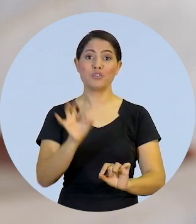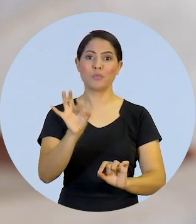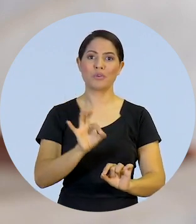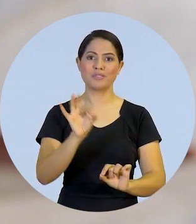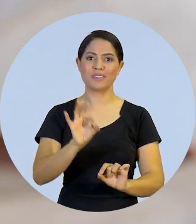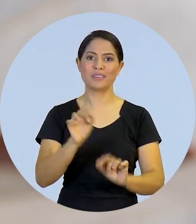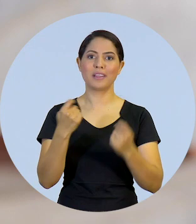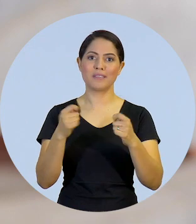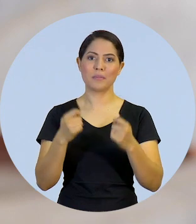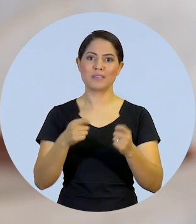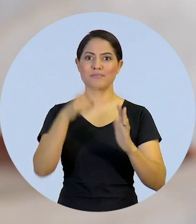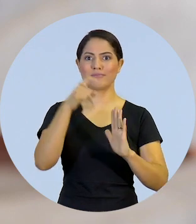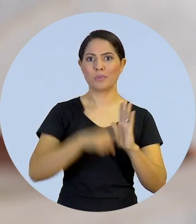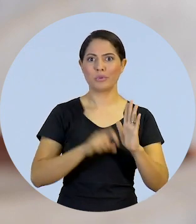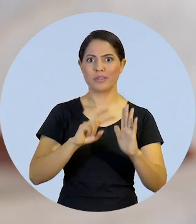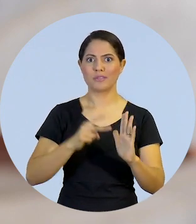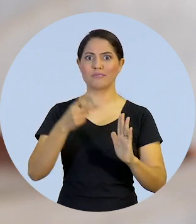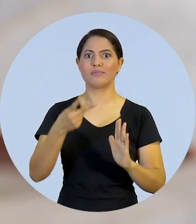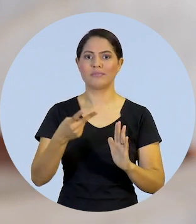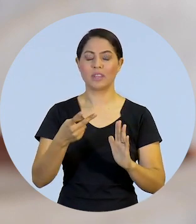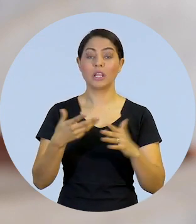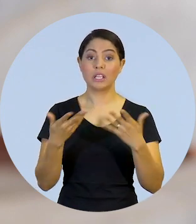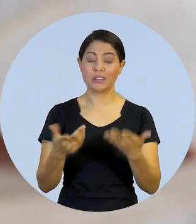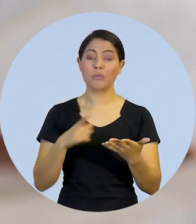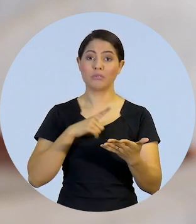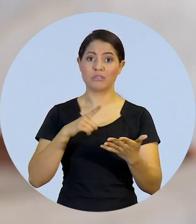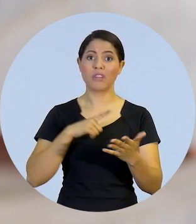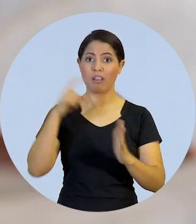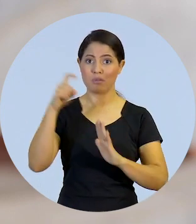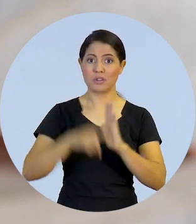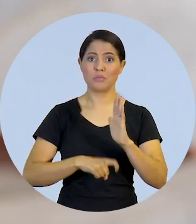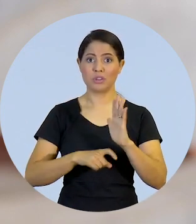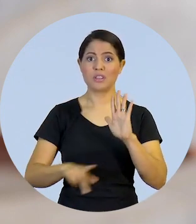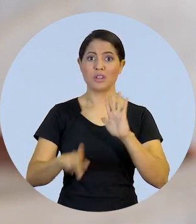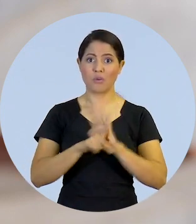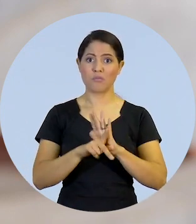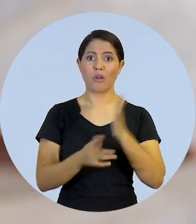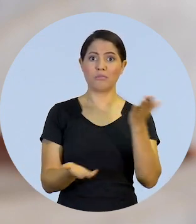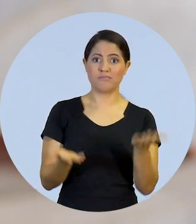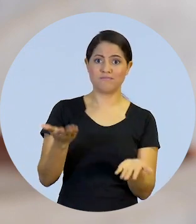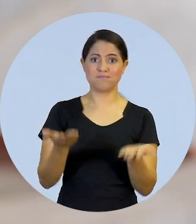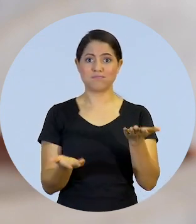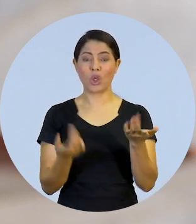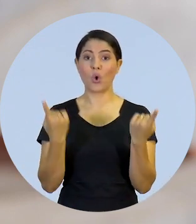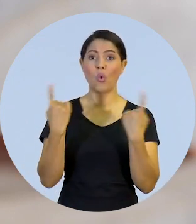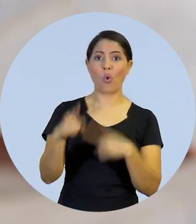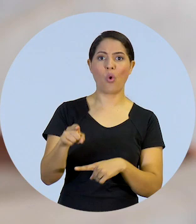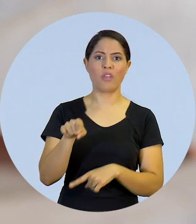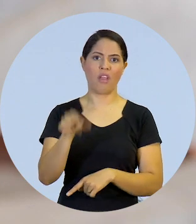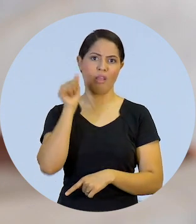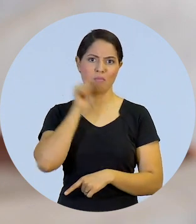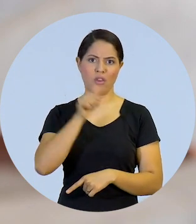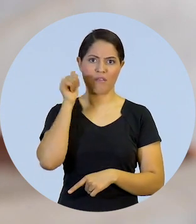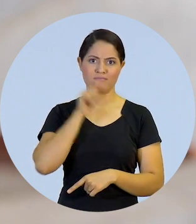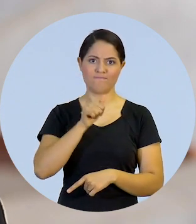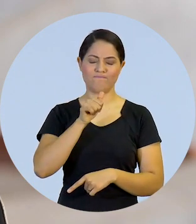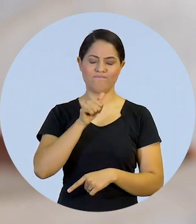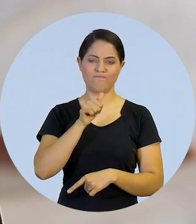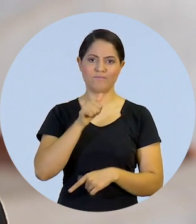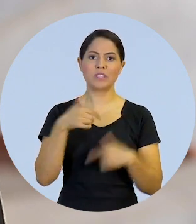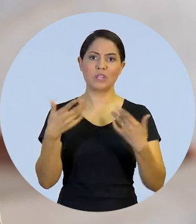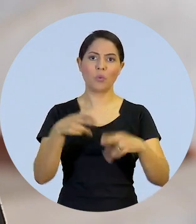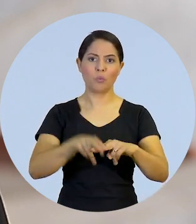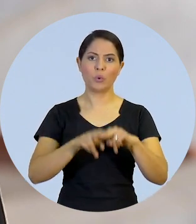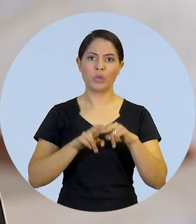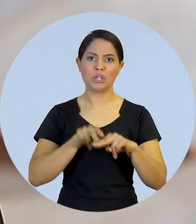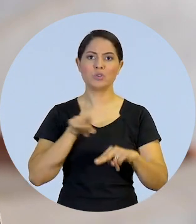ele vai ter 20% sobre aquele montante a título de tributação. Então, eu tenho uma tributação pesando na balança contra a mulher.